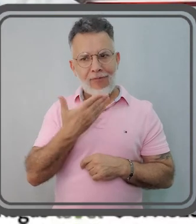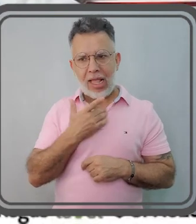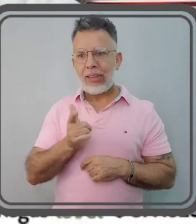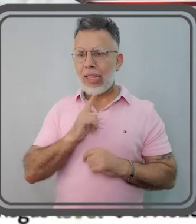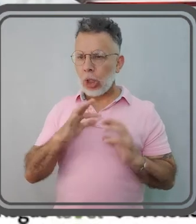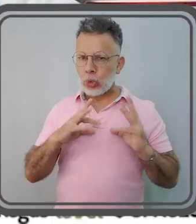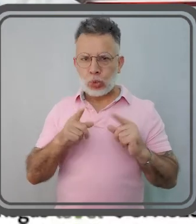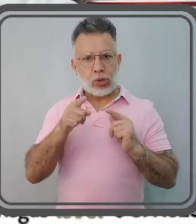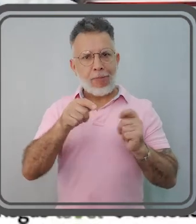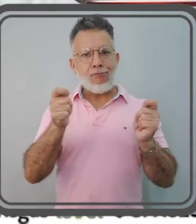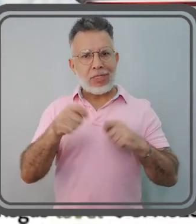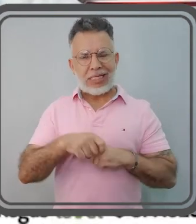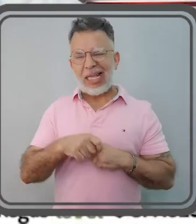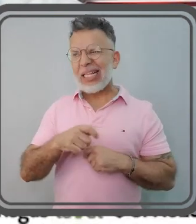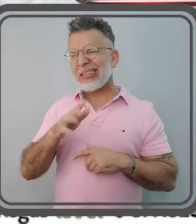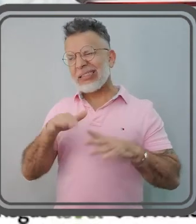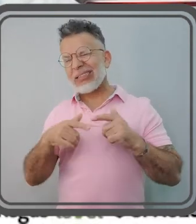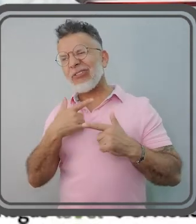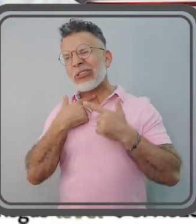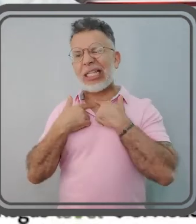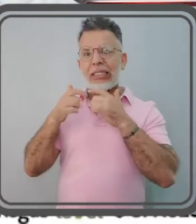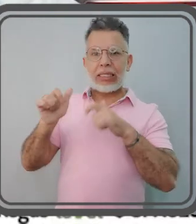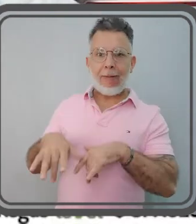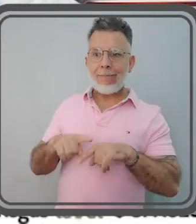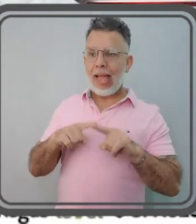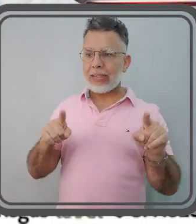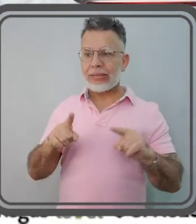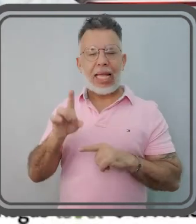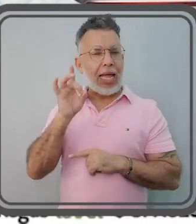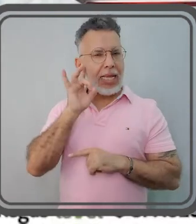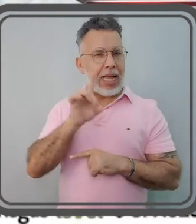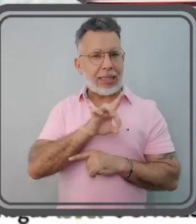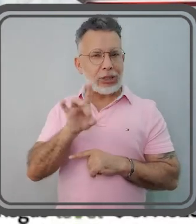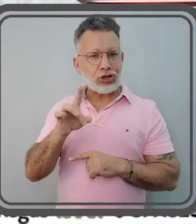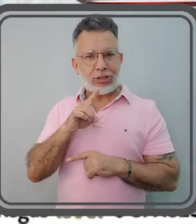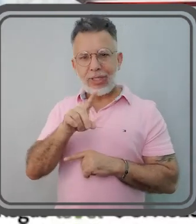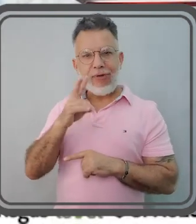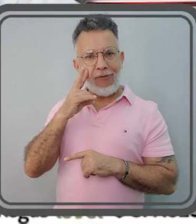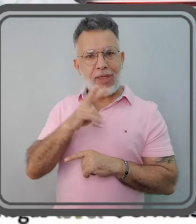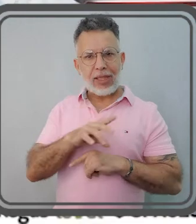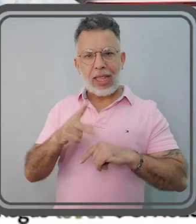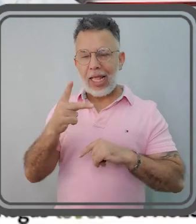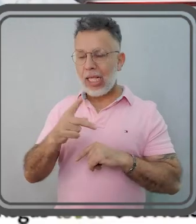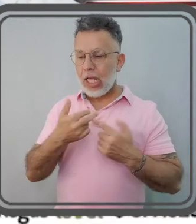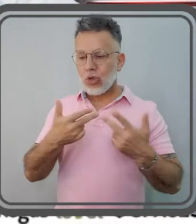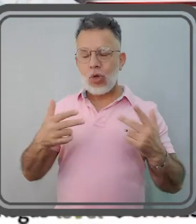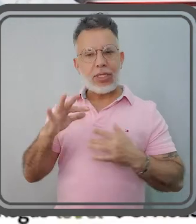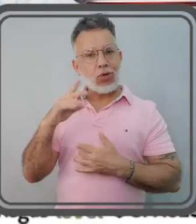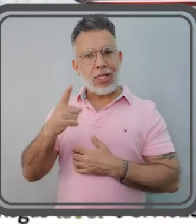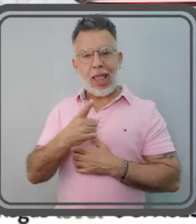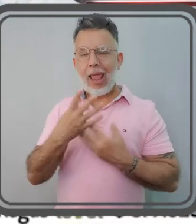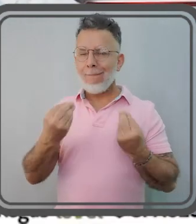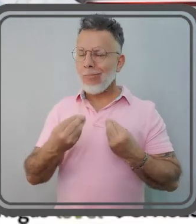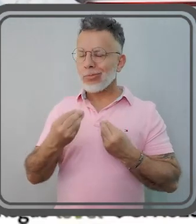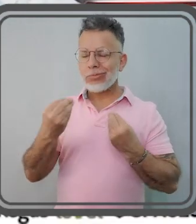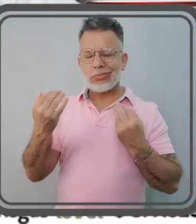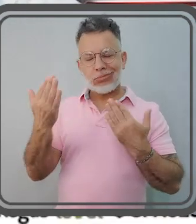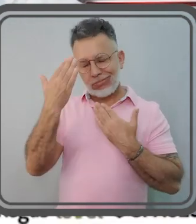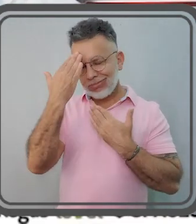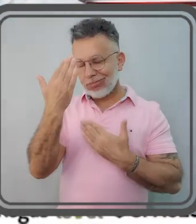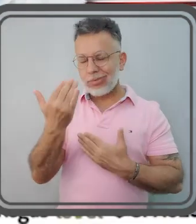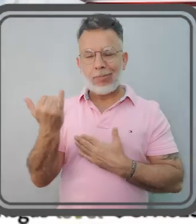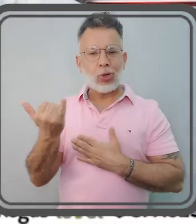passa ali que você vai vendo as coisas acontecendo é muito gratificante. Então, uma palavra que eu posso deixar aqui é arrisque, né? E seja